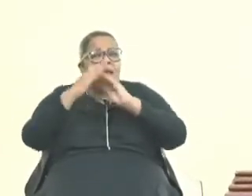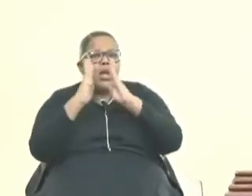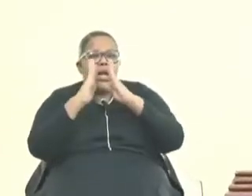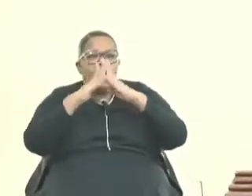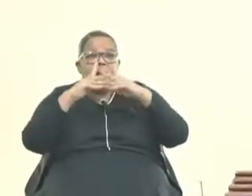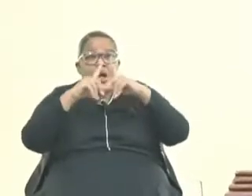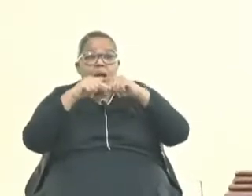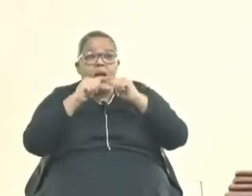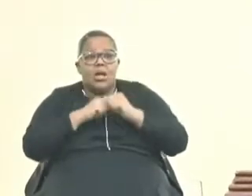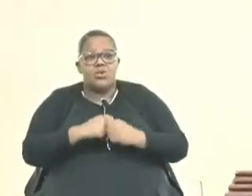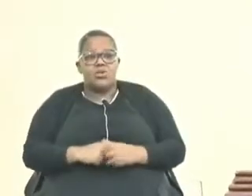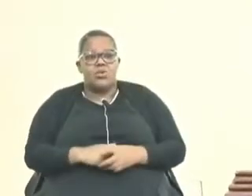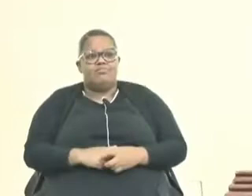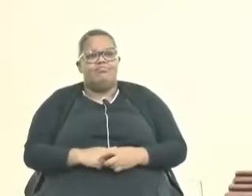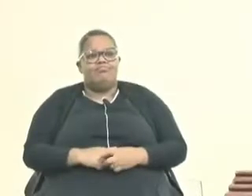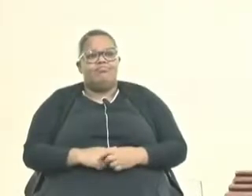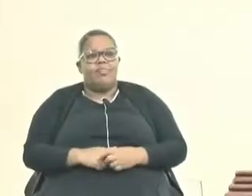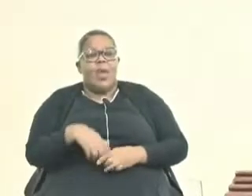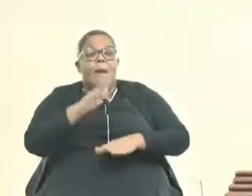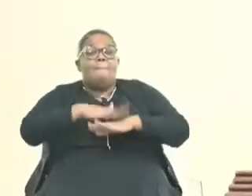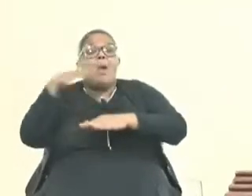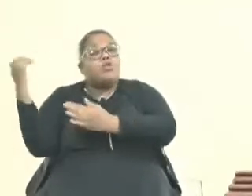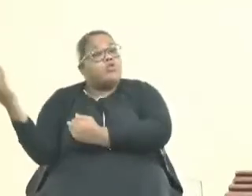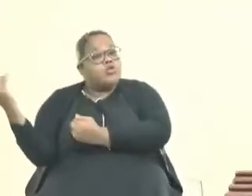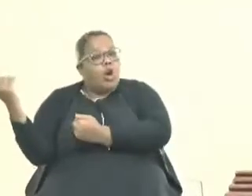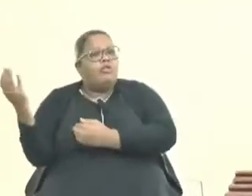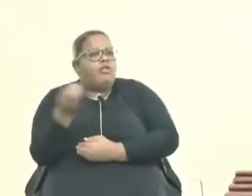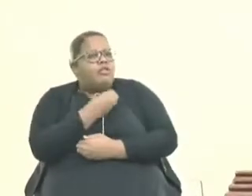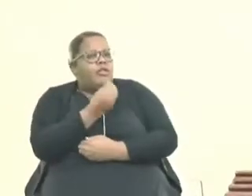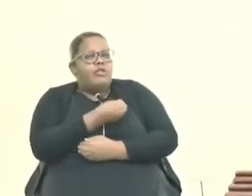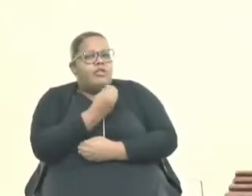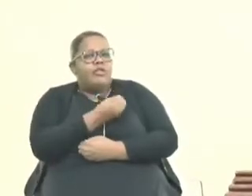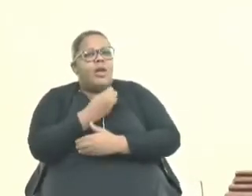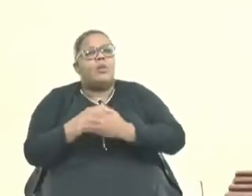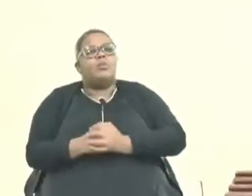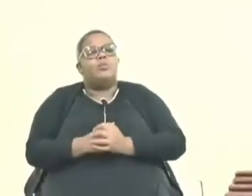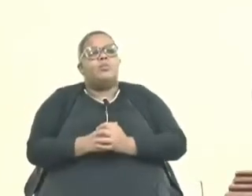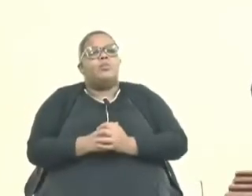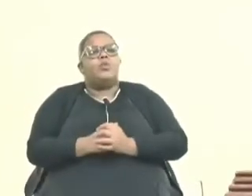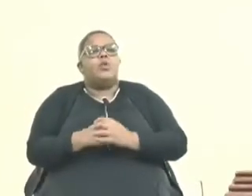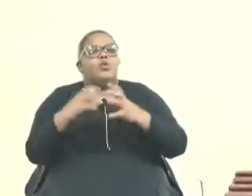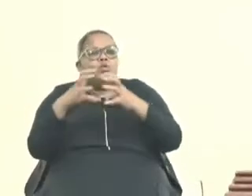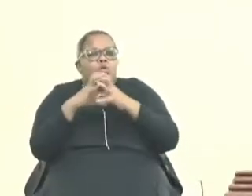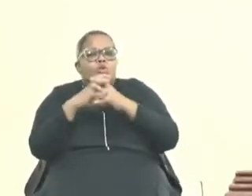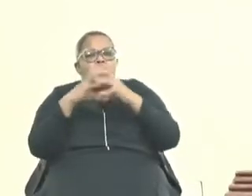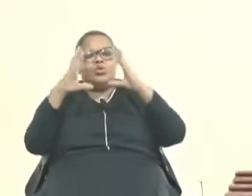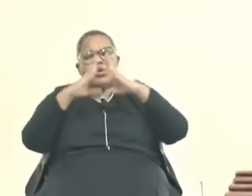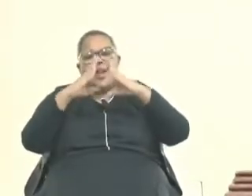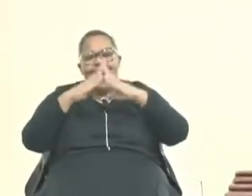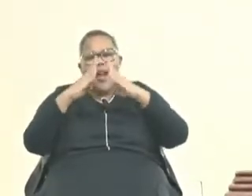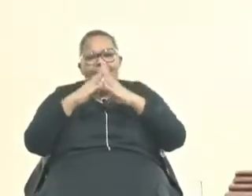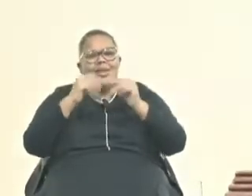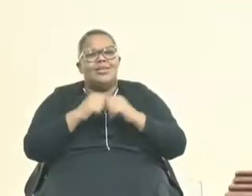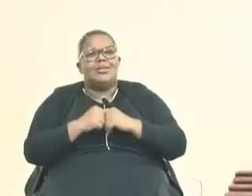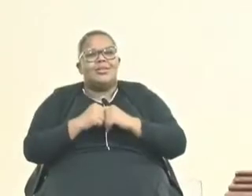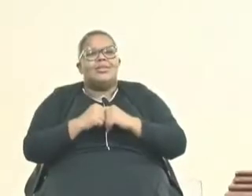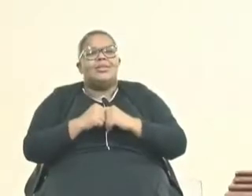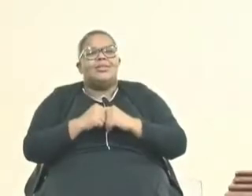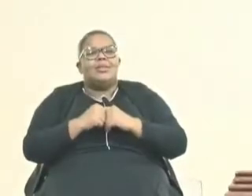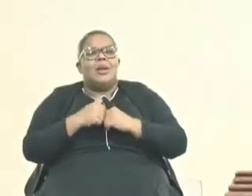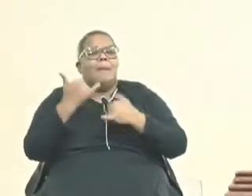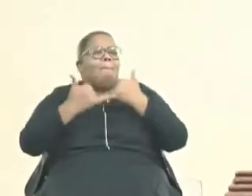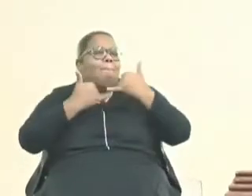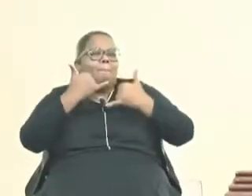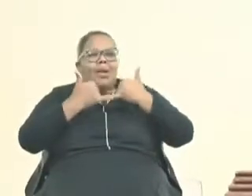e Samuel cresceu com eles vivia na mesma casa fez umas mesmas brincadeiras de